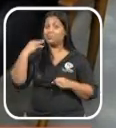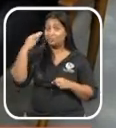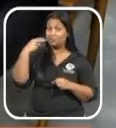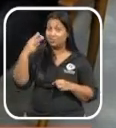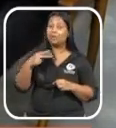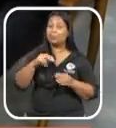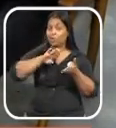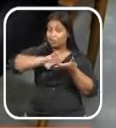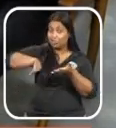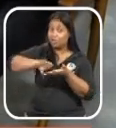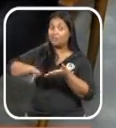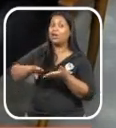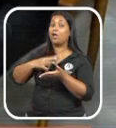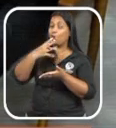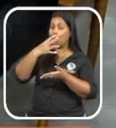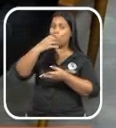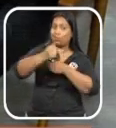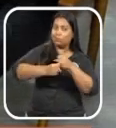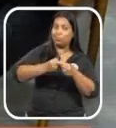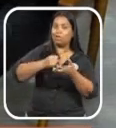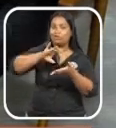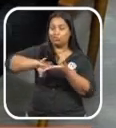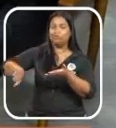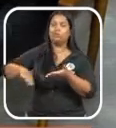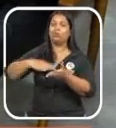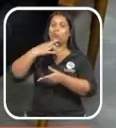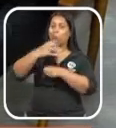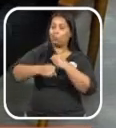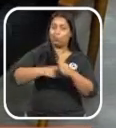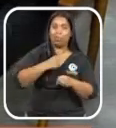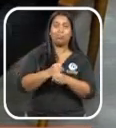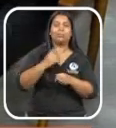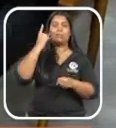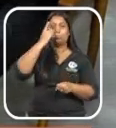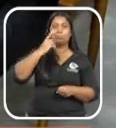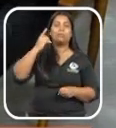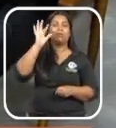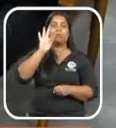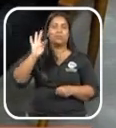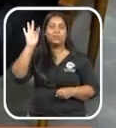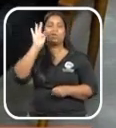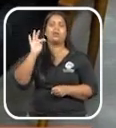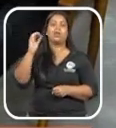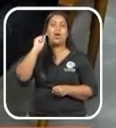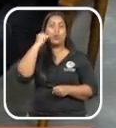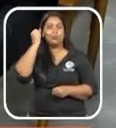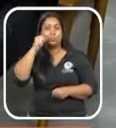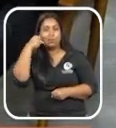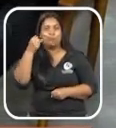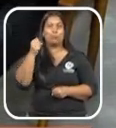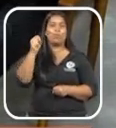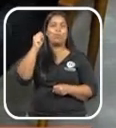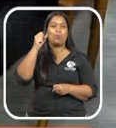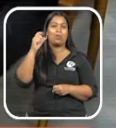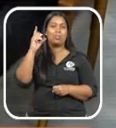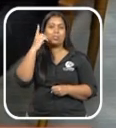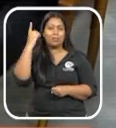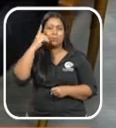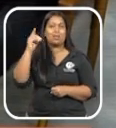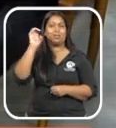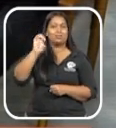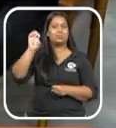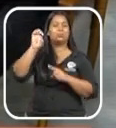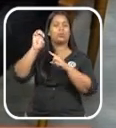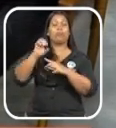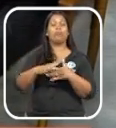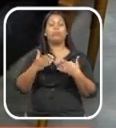deputado estadual, federal, senador. Então, o que que acontecia? Começou muita pressão